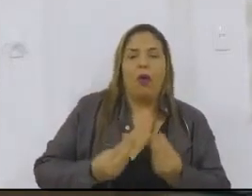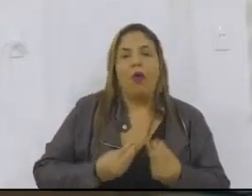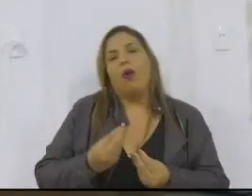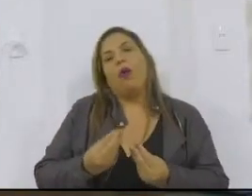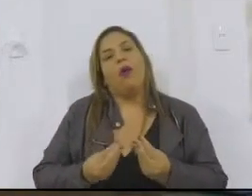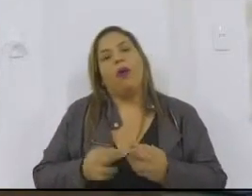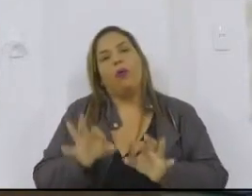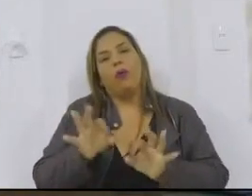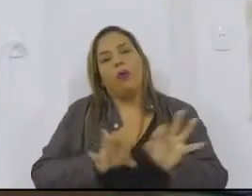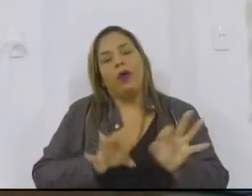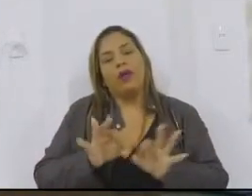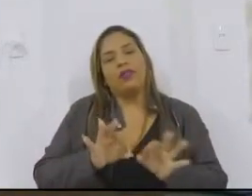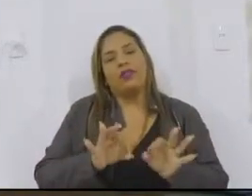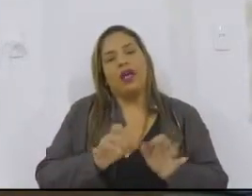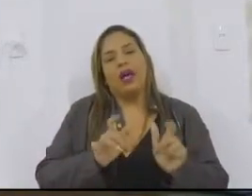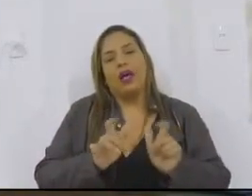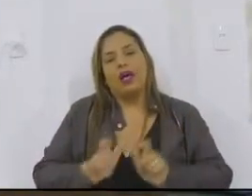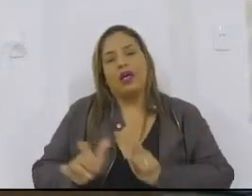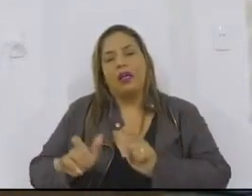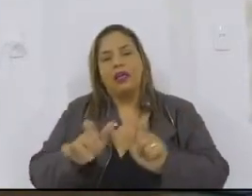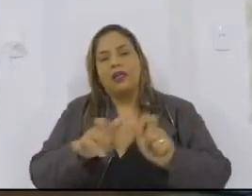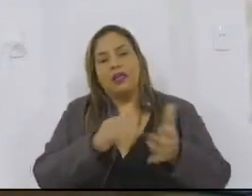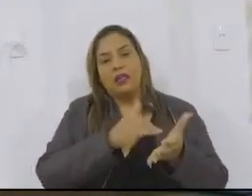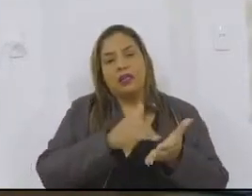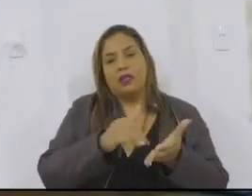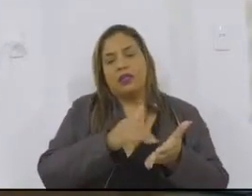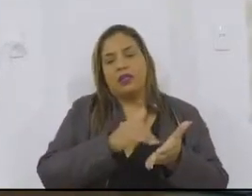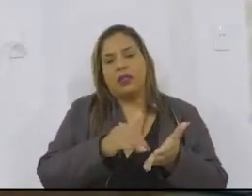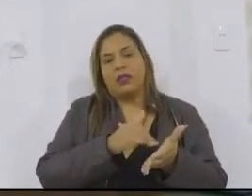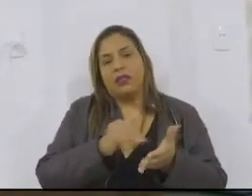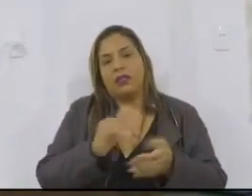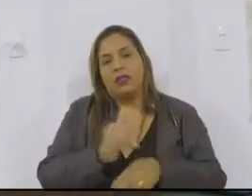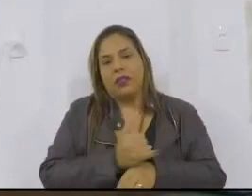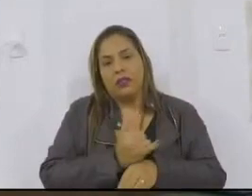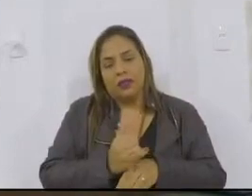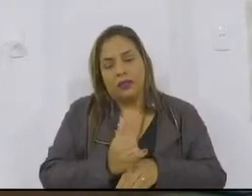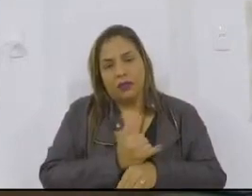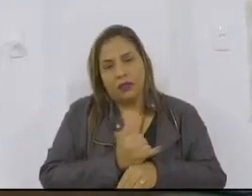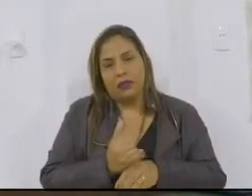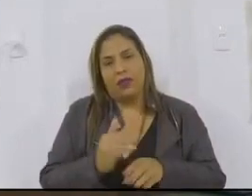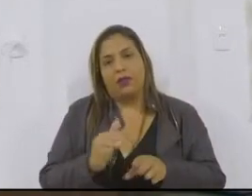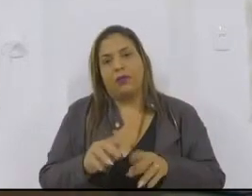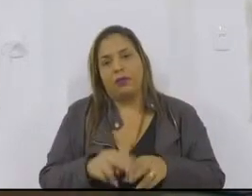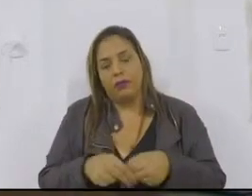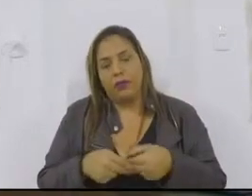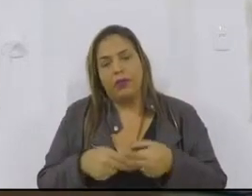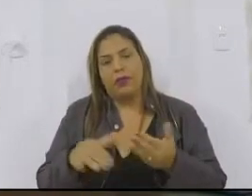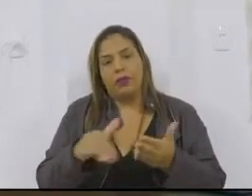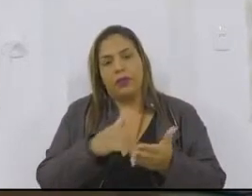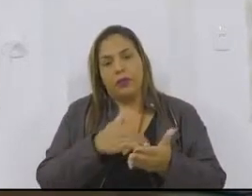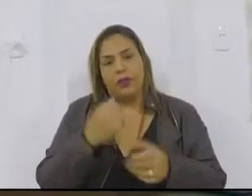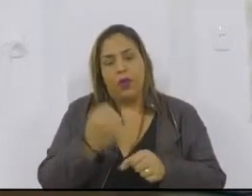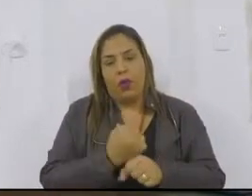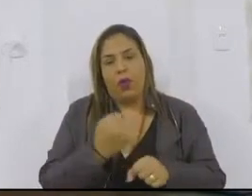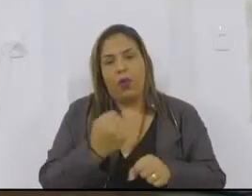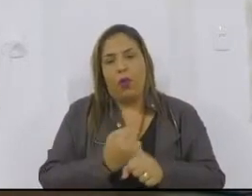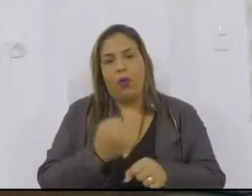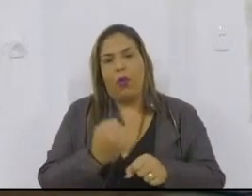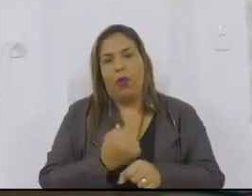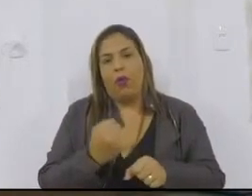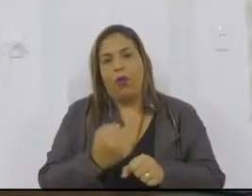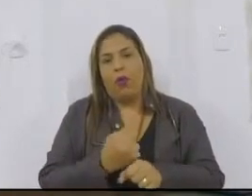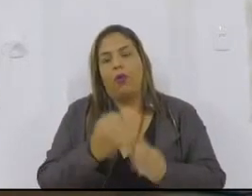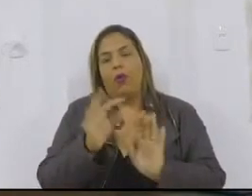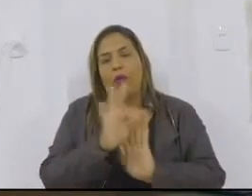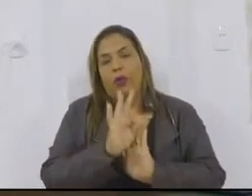cada secretaria suas competências. Nesse caso, foi delegado à Secretaria de Obras e Serviços Públicos. Assim, encontra-se a presente